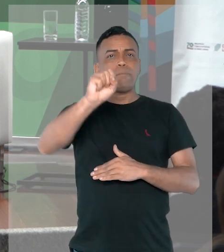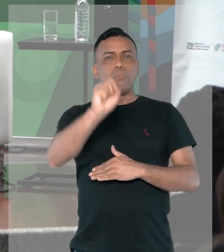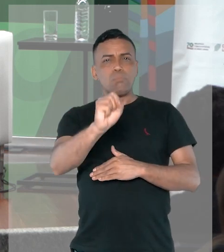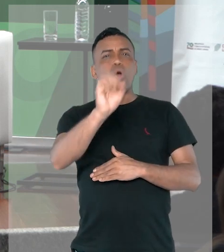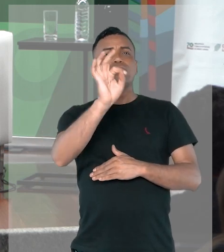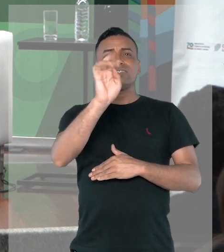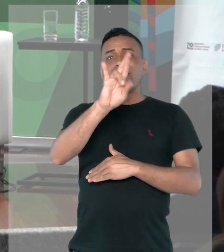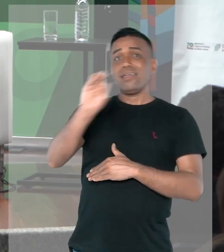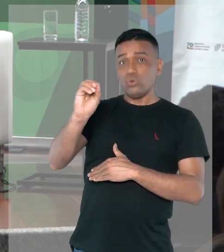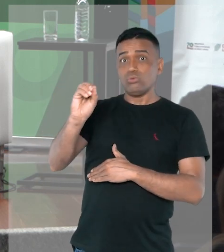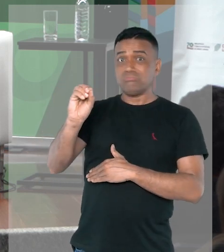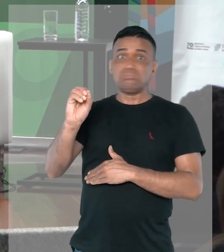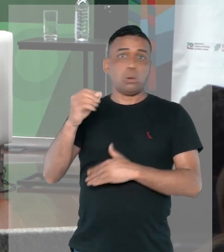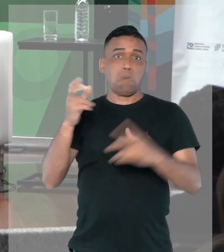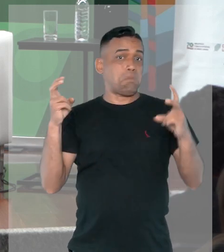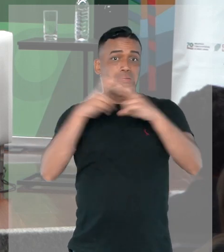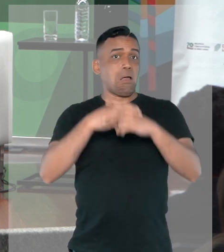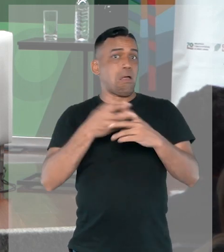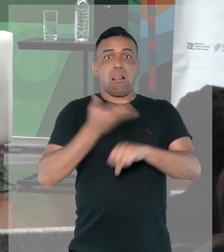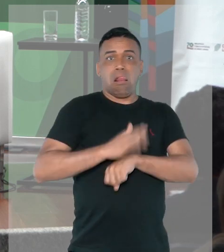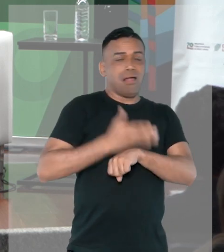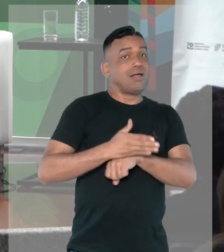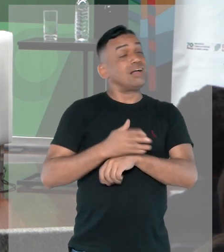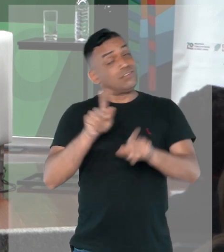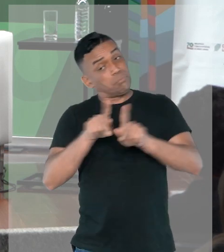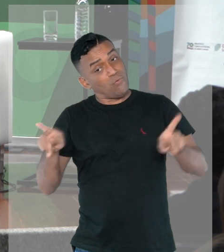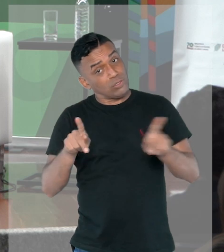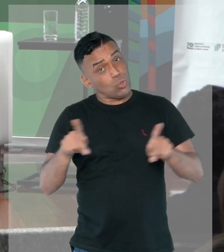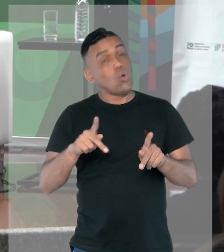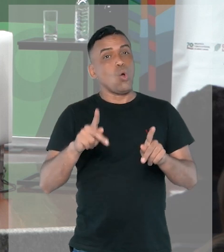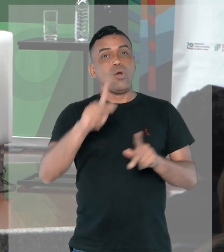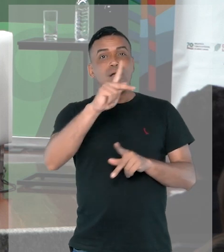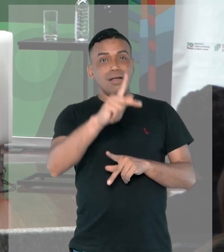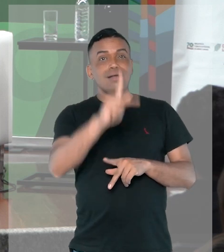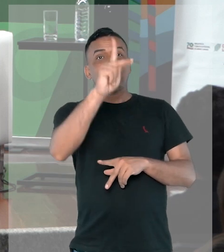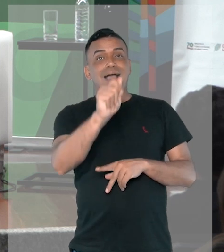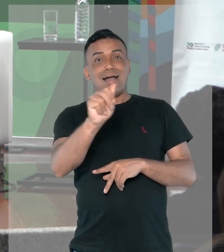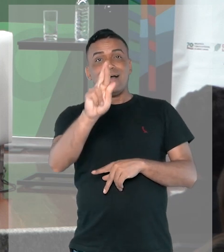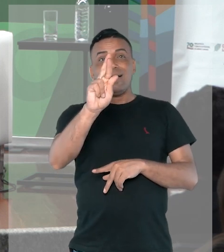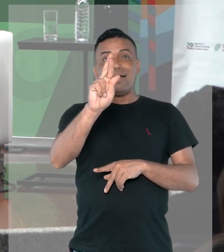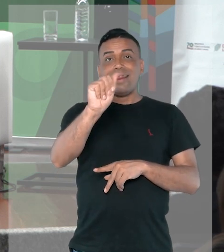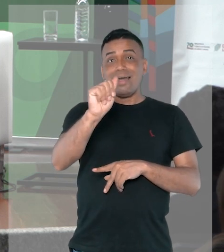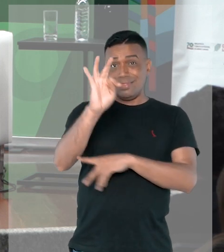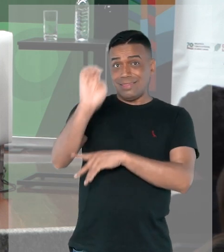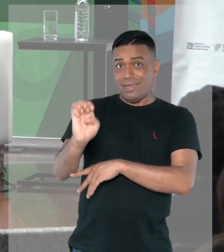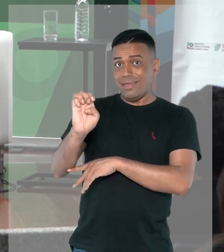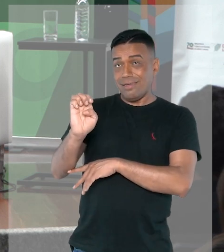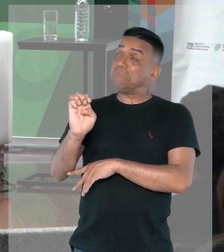A arte marcial, não. Eventualmente, um professor de karatê se torna monge e vai para a arte marcial. Um professor de